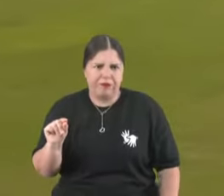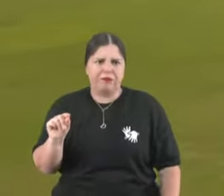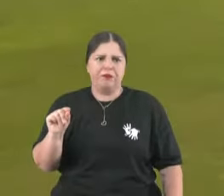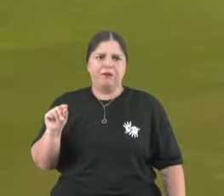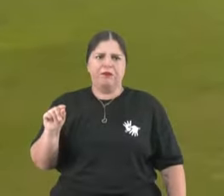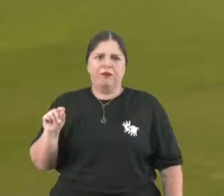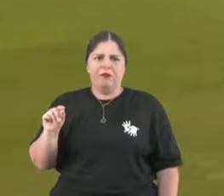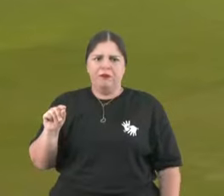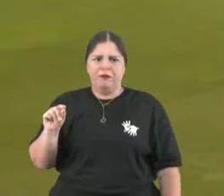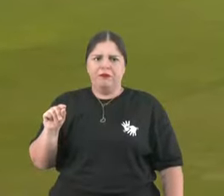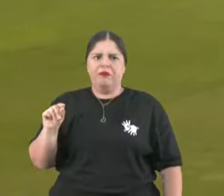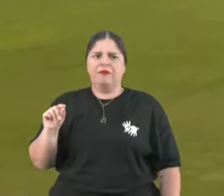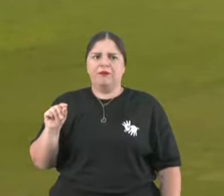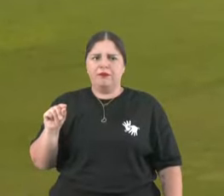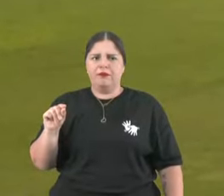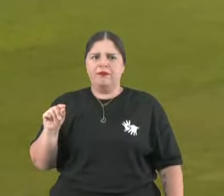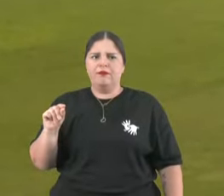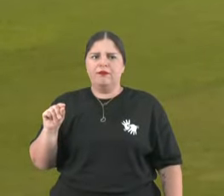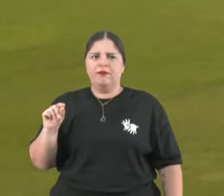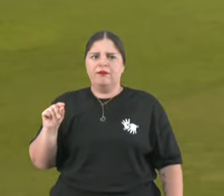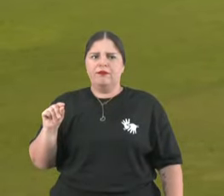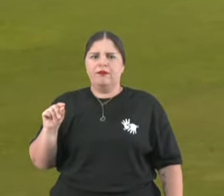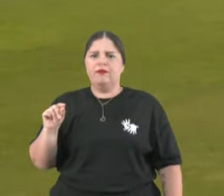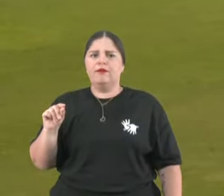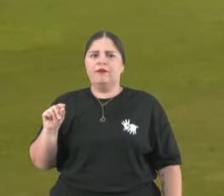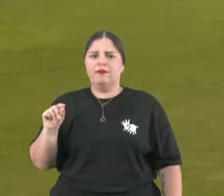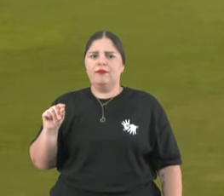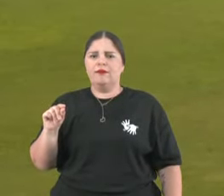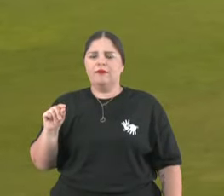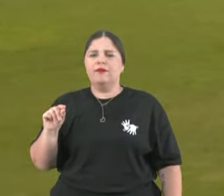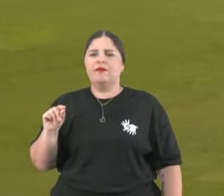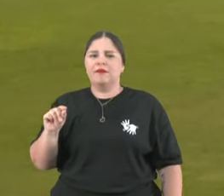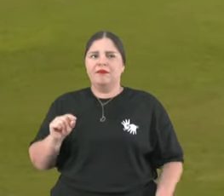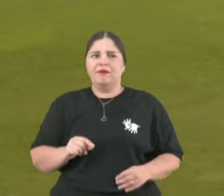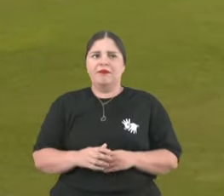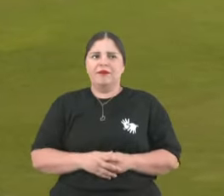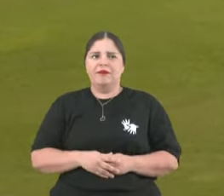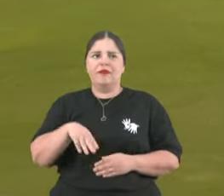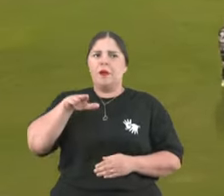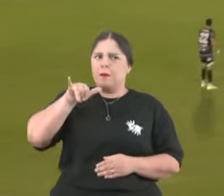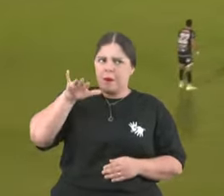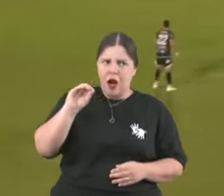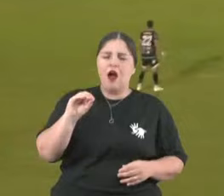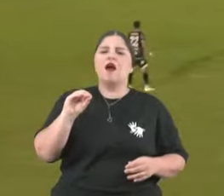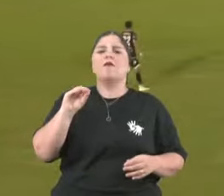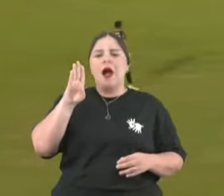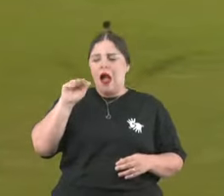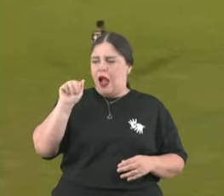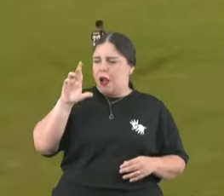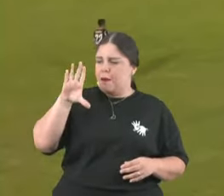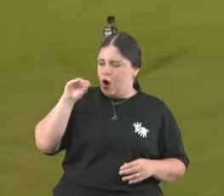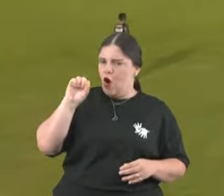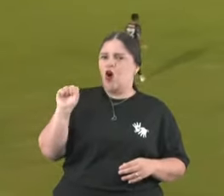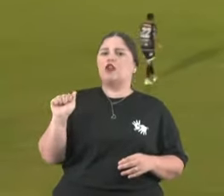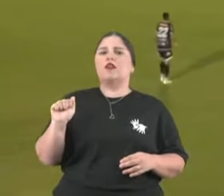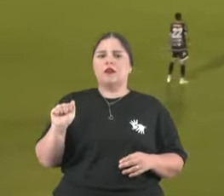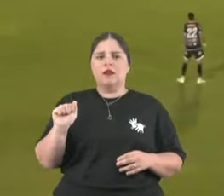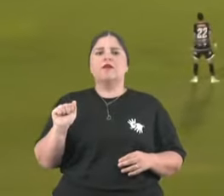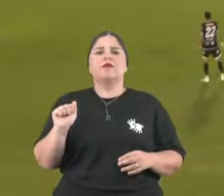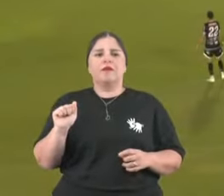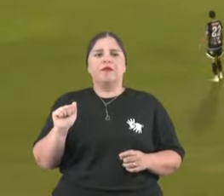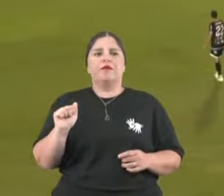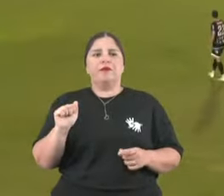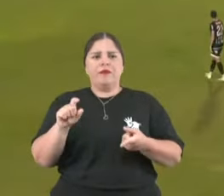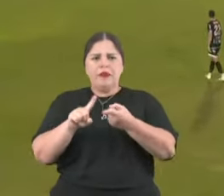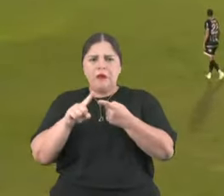lá em Palmeira dos Índios, curtindo a gente também. E o doutor Márcio Barbosa, ele que é do TJD Alagoas, também